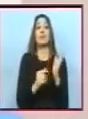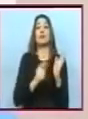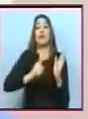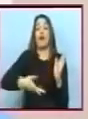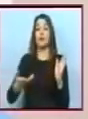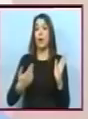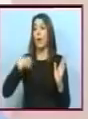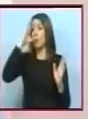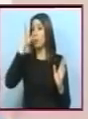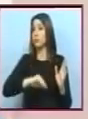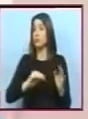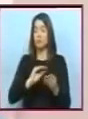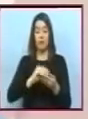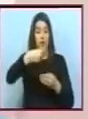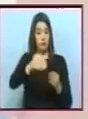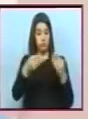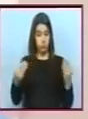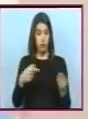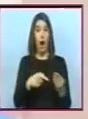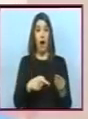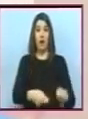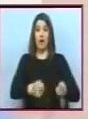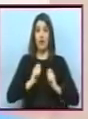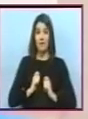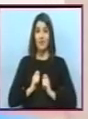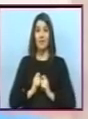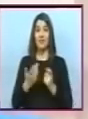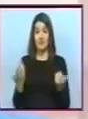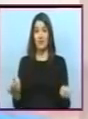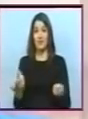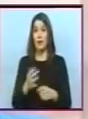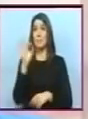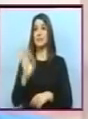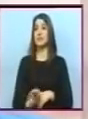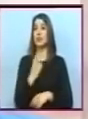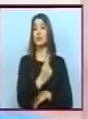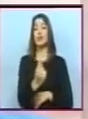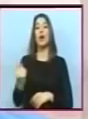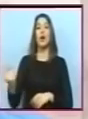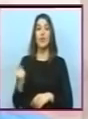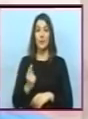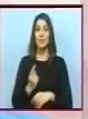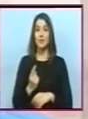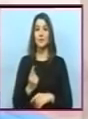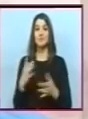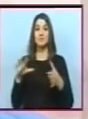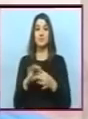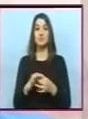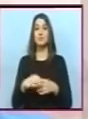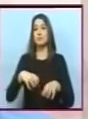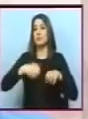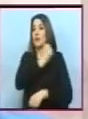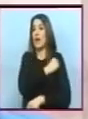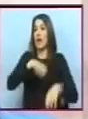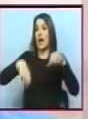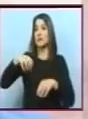em termos da abertura do testamento, inclusivamente das percentagens que cada um puder ter sobre o seu, sobre o património que vai herdar, terá